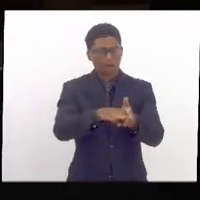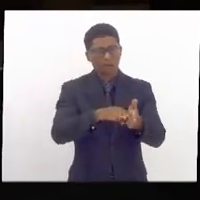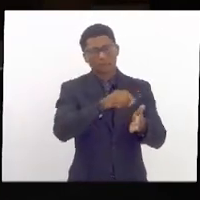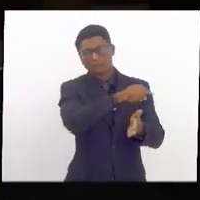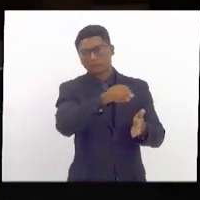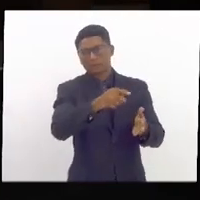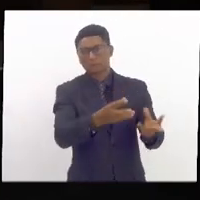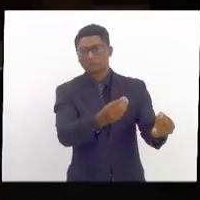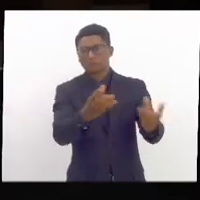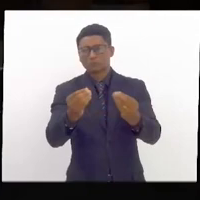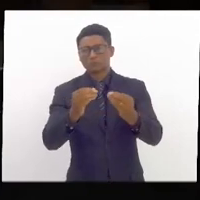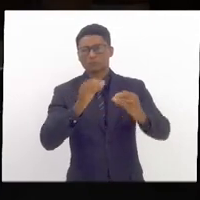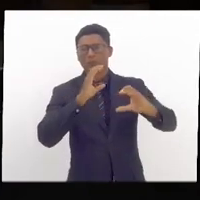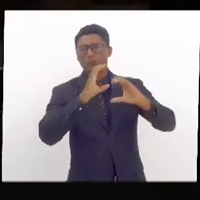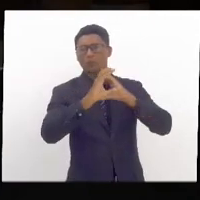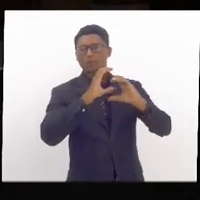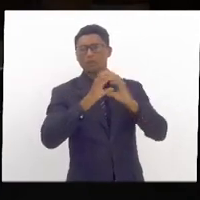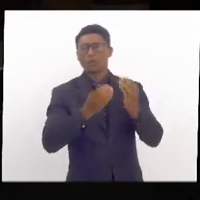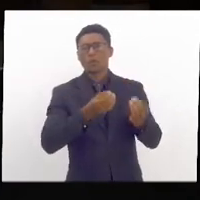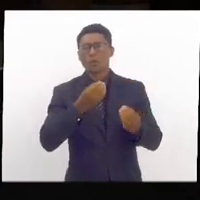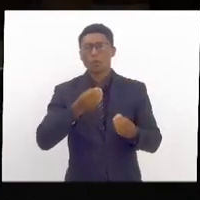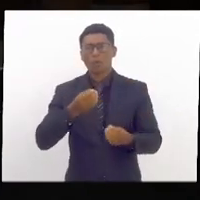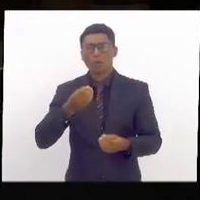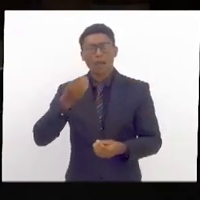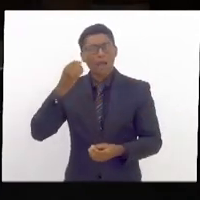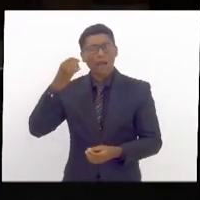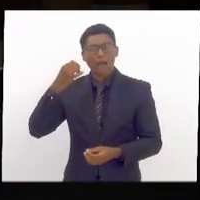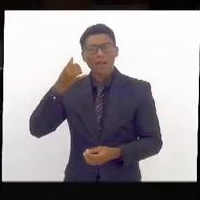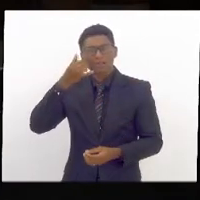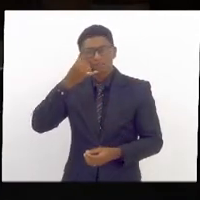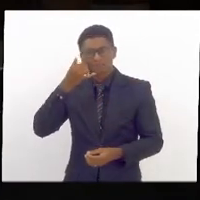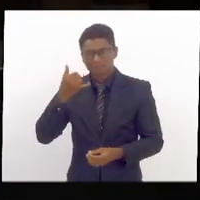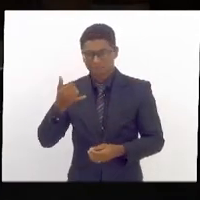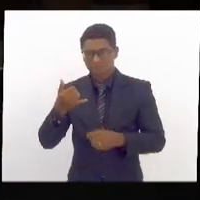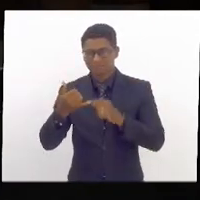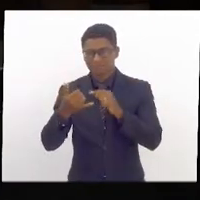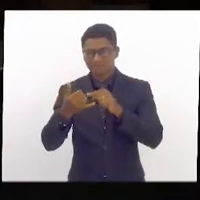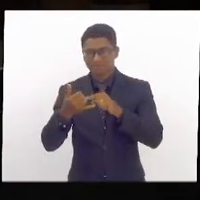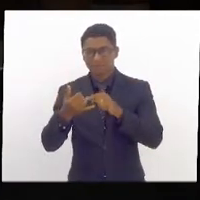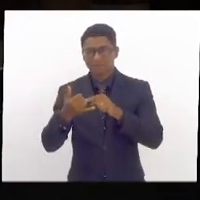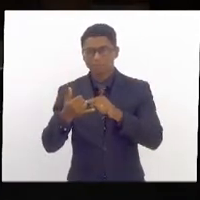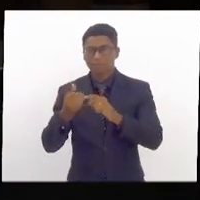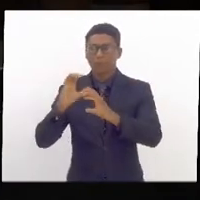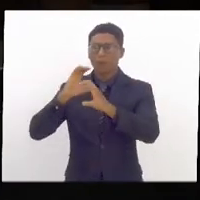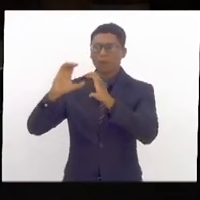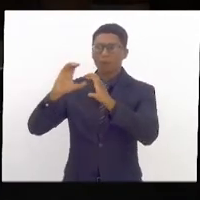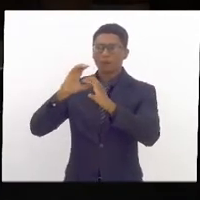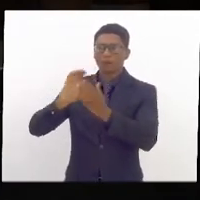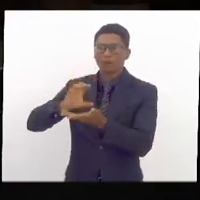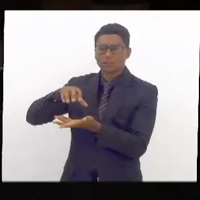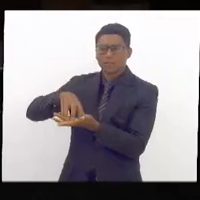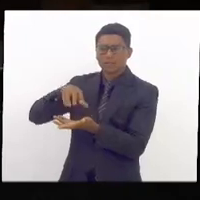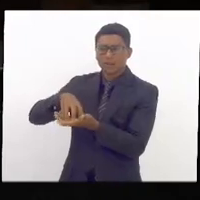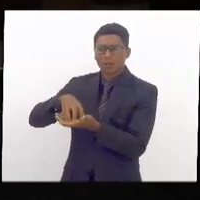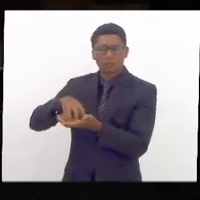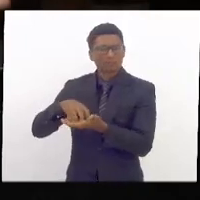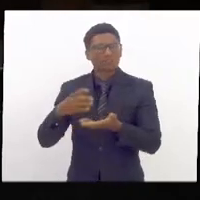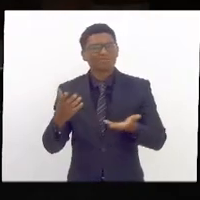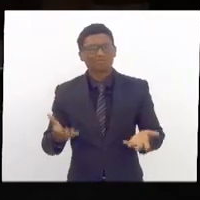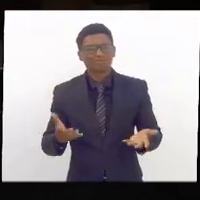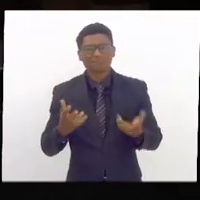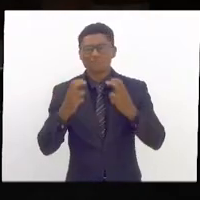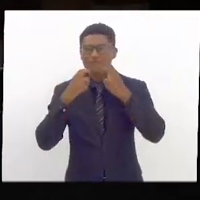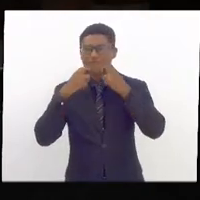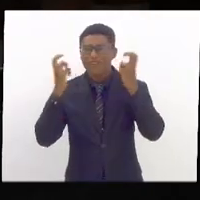a comunicação através de rádio, do maquinista para a central de operação. Então, uma vergonha total. Mas durante